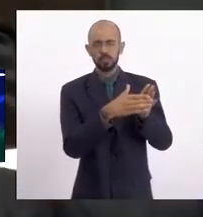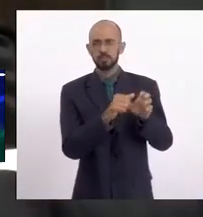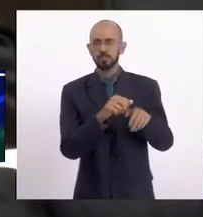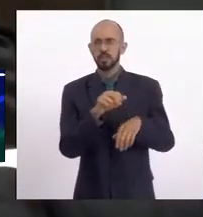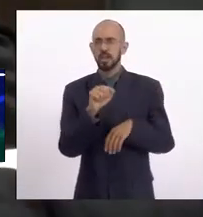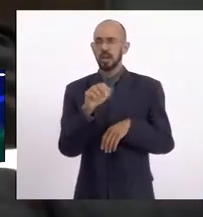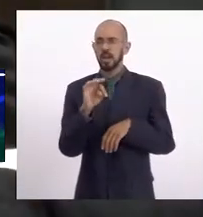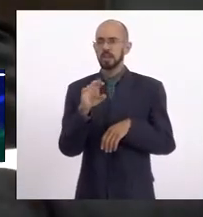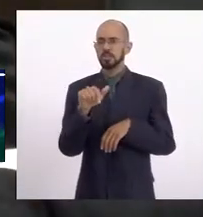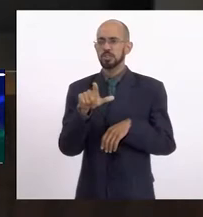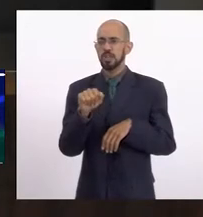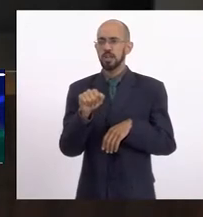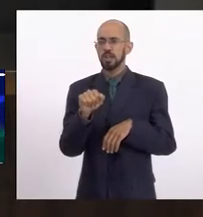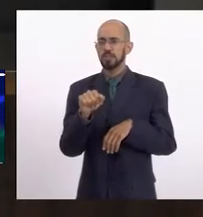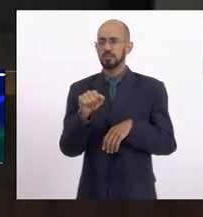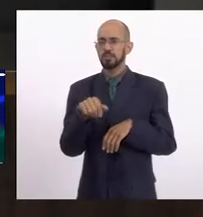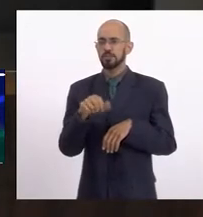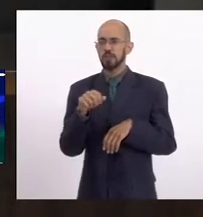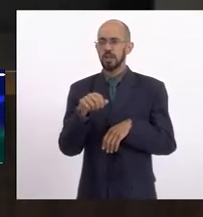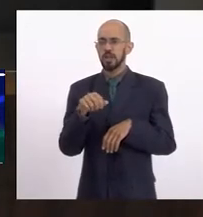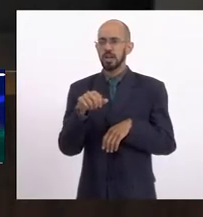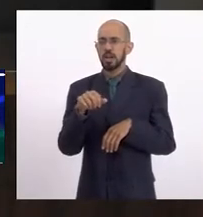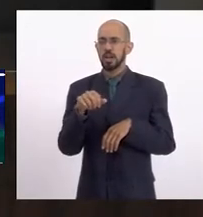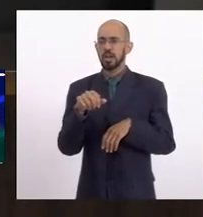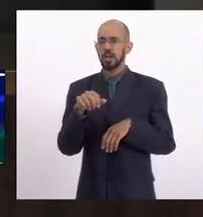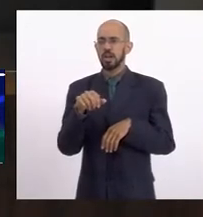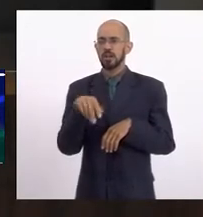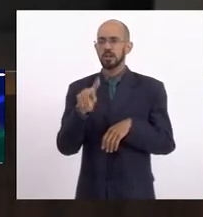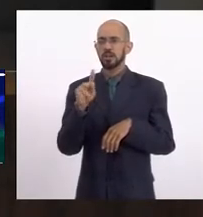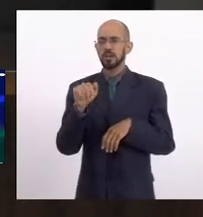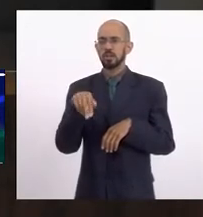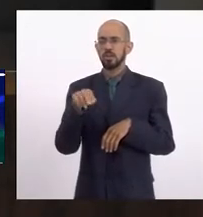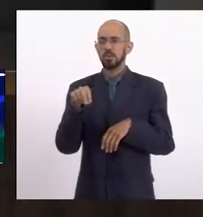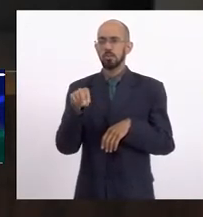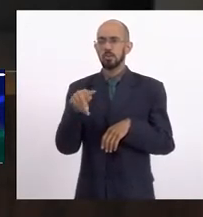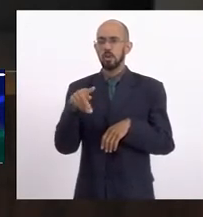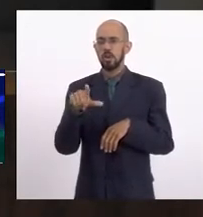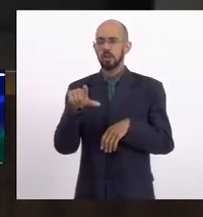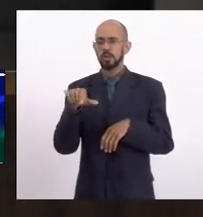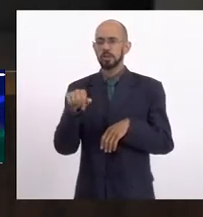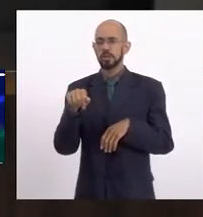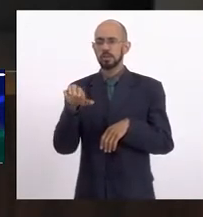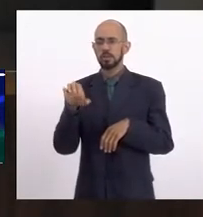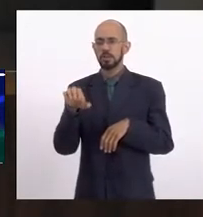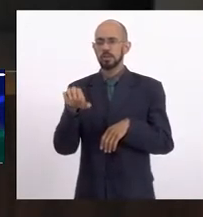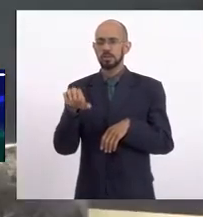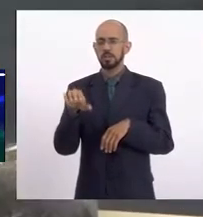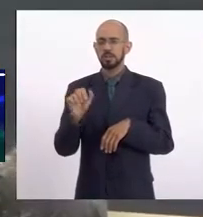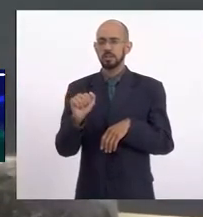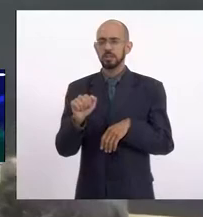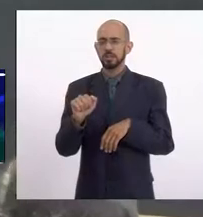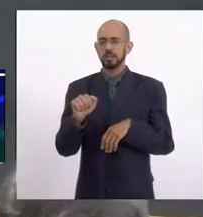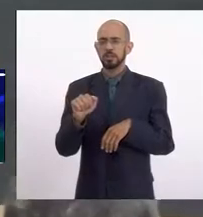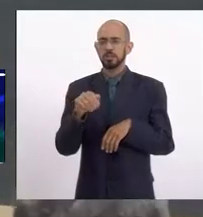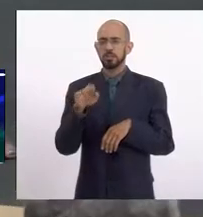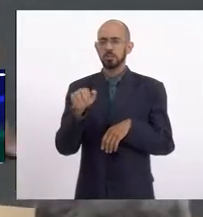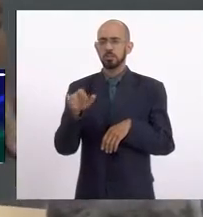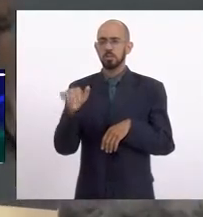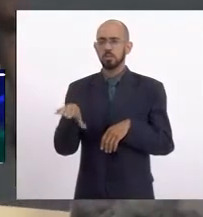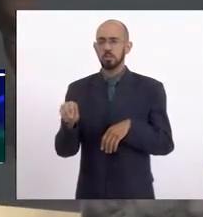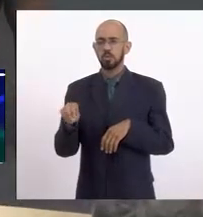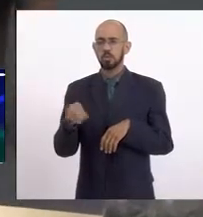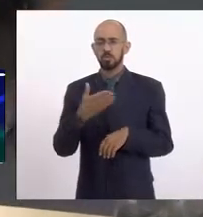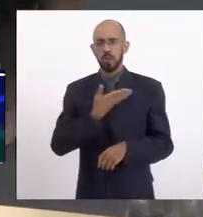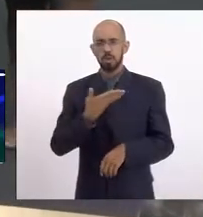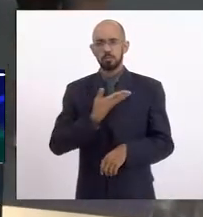Átila Nunes Deputado Alexandre knoplock Deputado Wellington Deputado Bruno dauaire meu irmão meu amigo Carlos